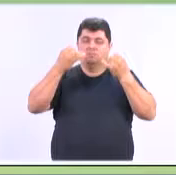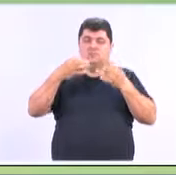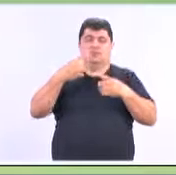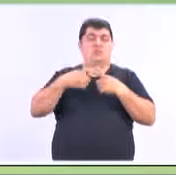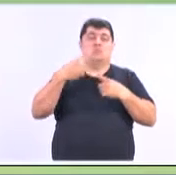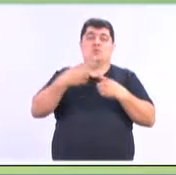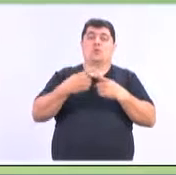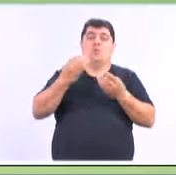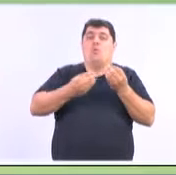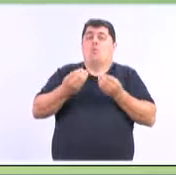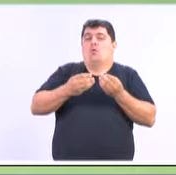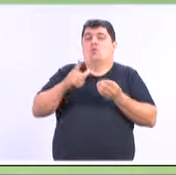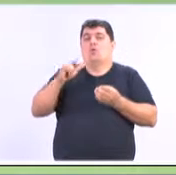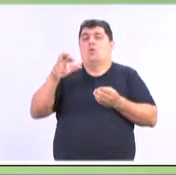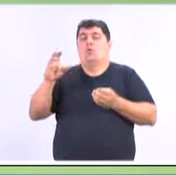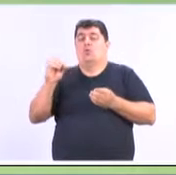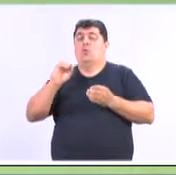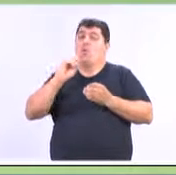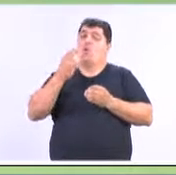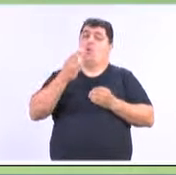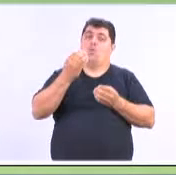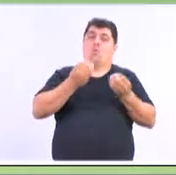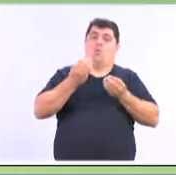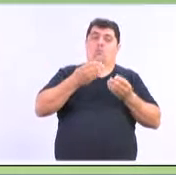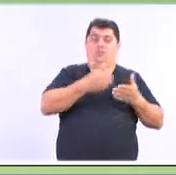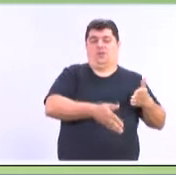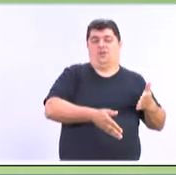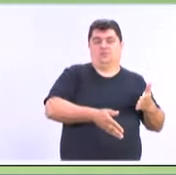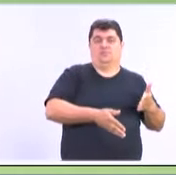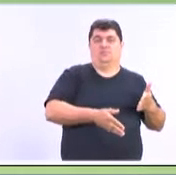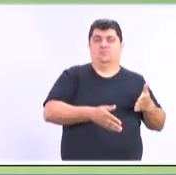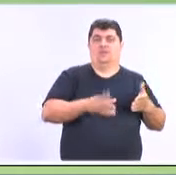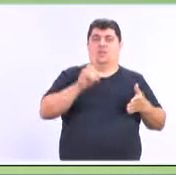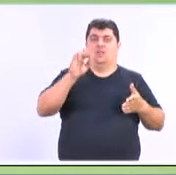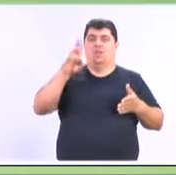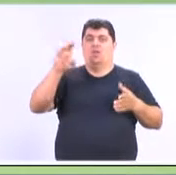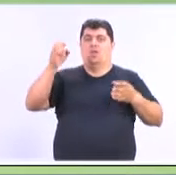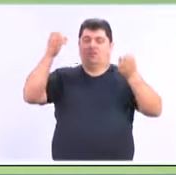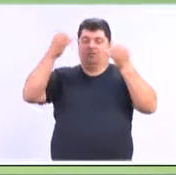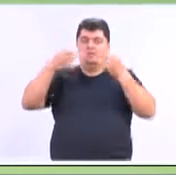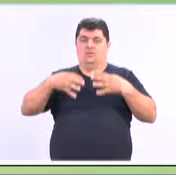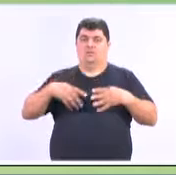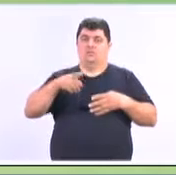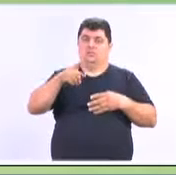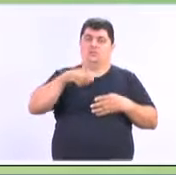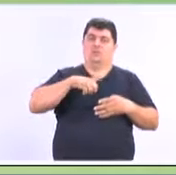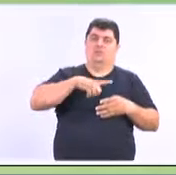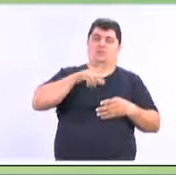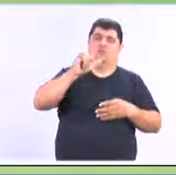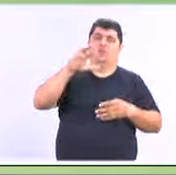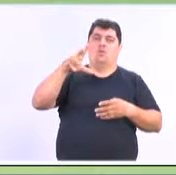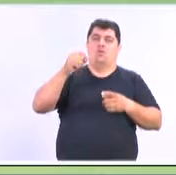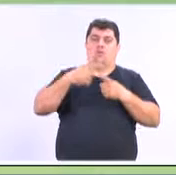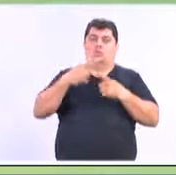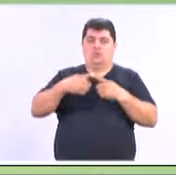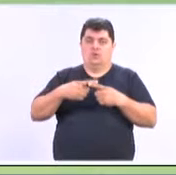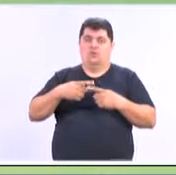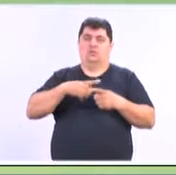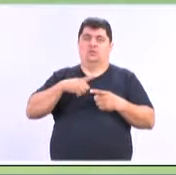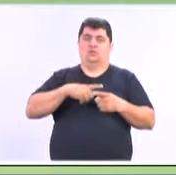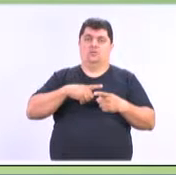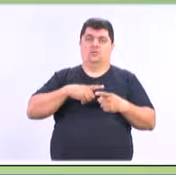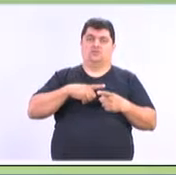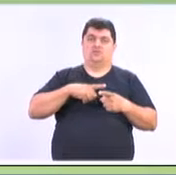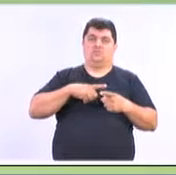lucro. Por que você teve lucro? Aí a DRE vem e fecha todo o demonstrativo e fala, você teve lucro de tantos mil porque eu